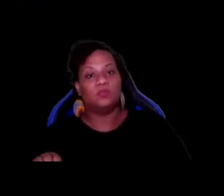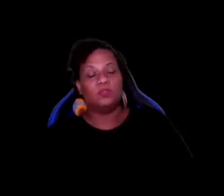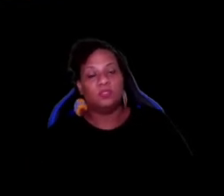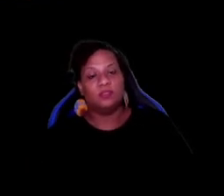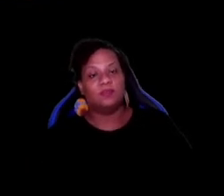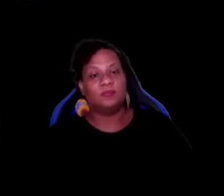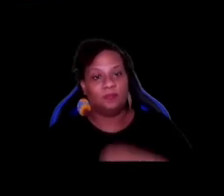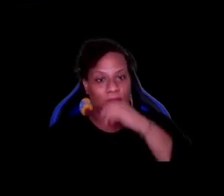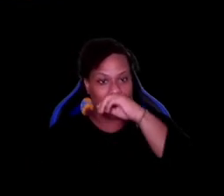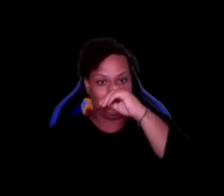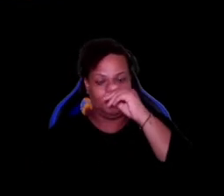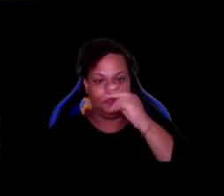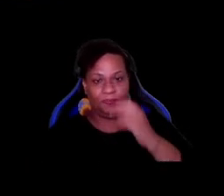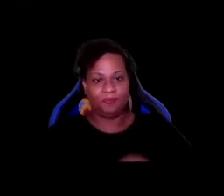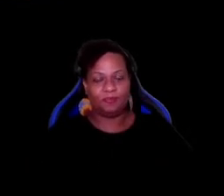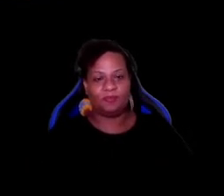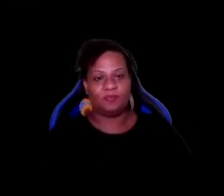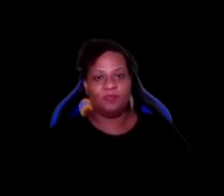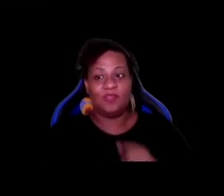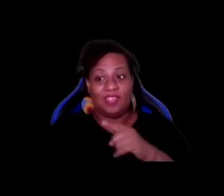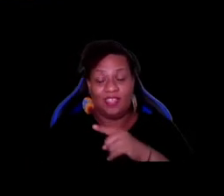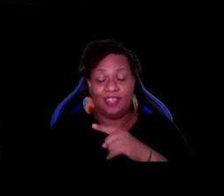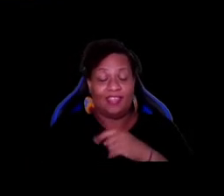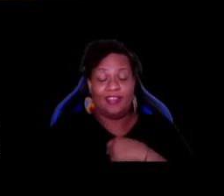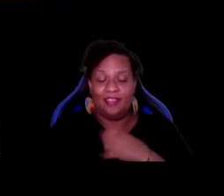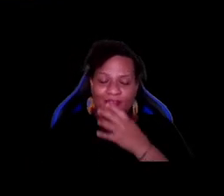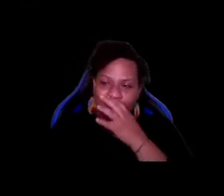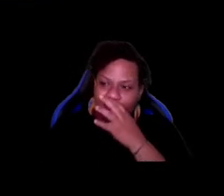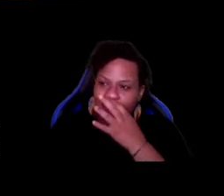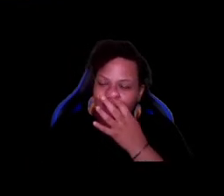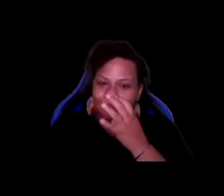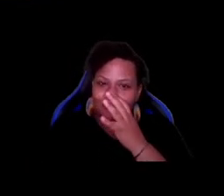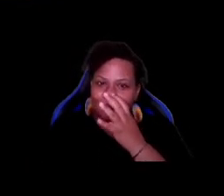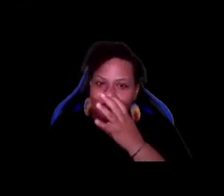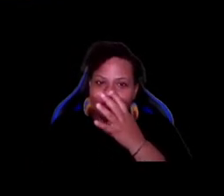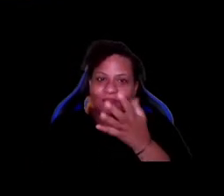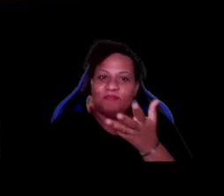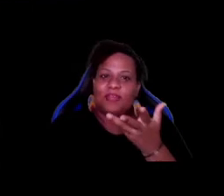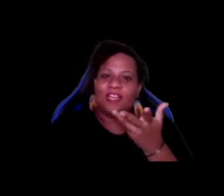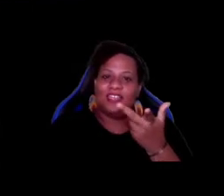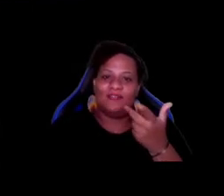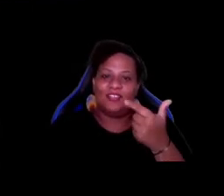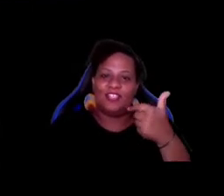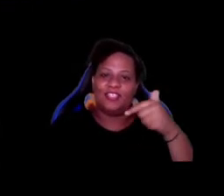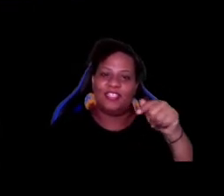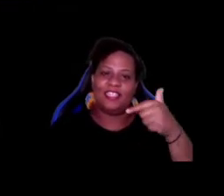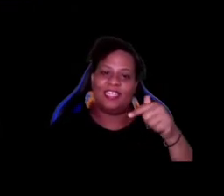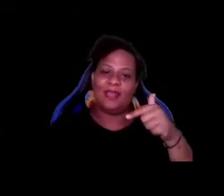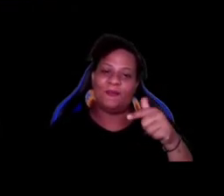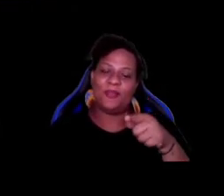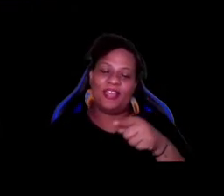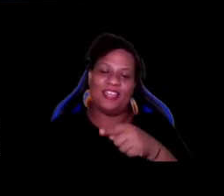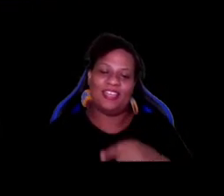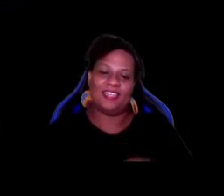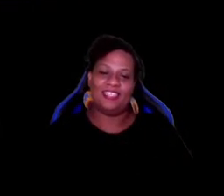eu tenho uma grande admiração pelo trabalho dela, e